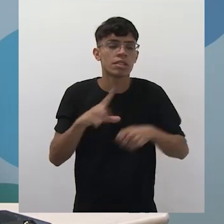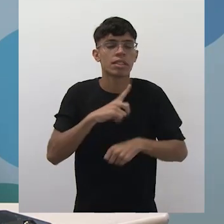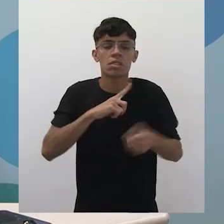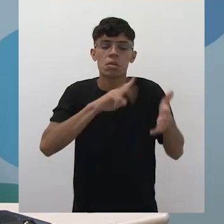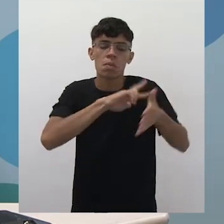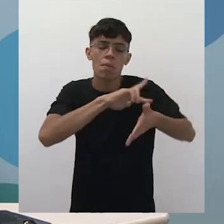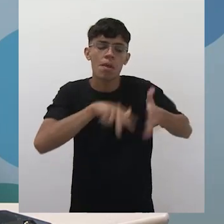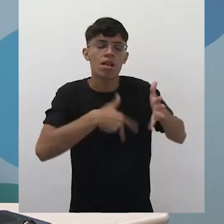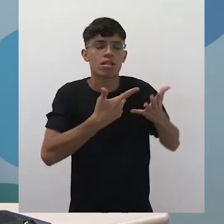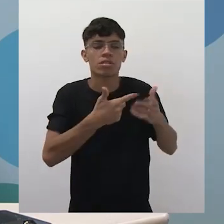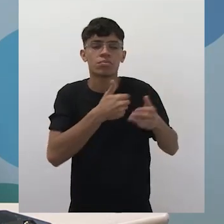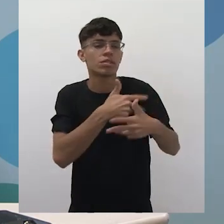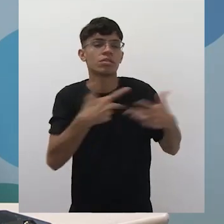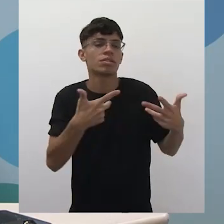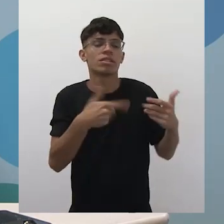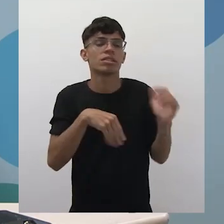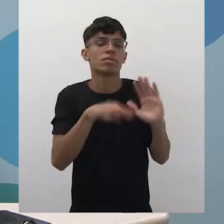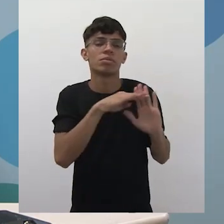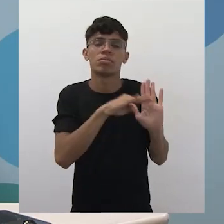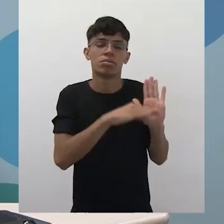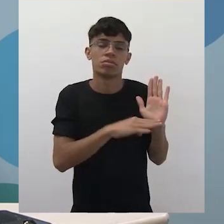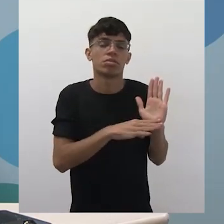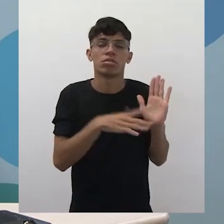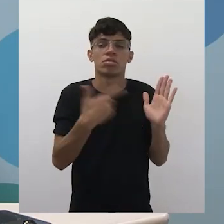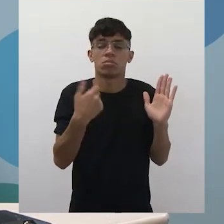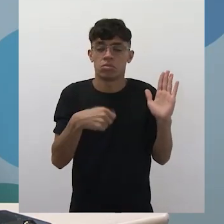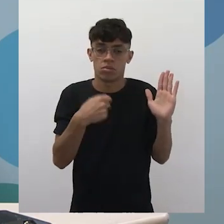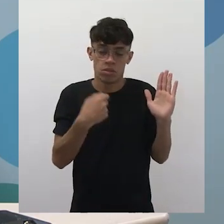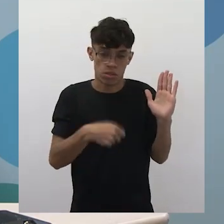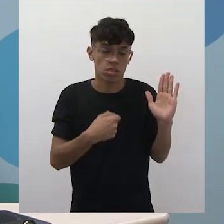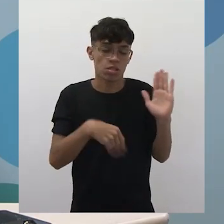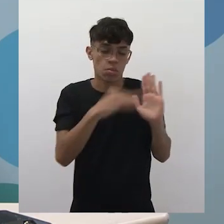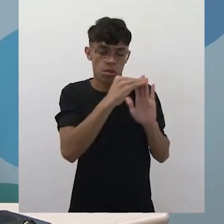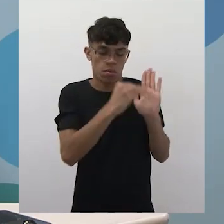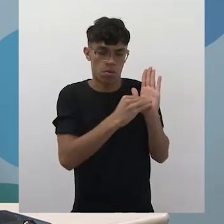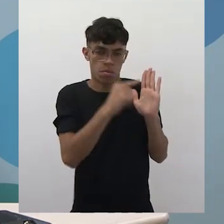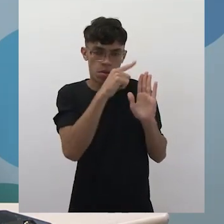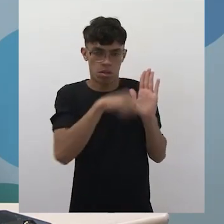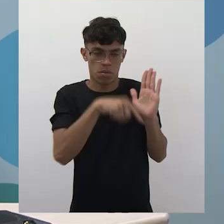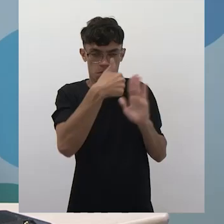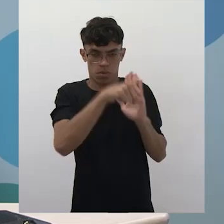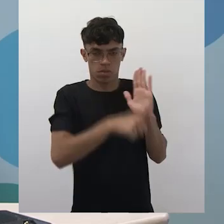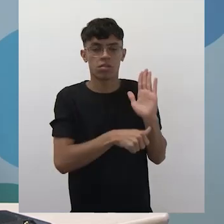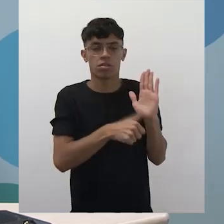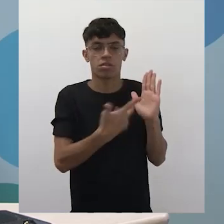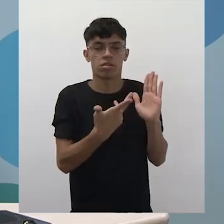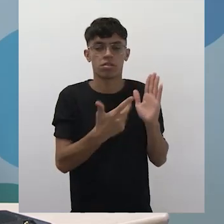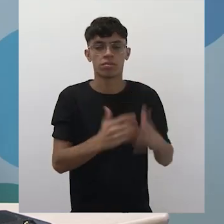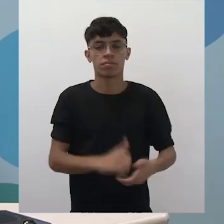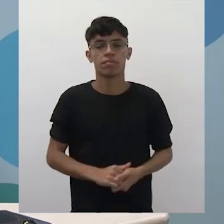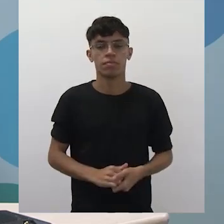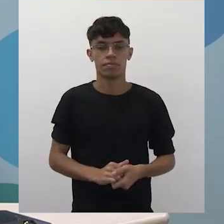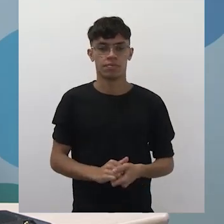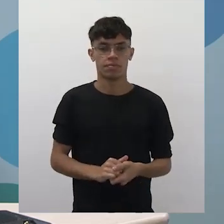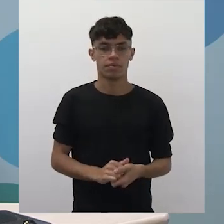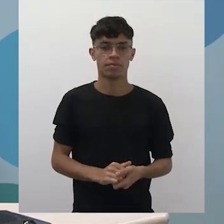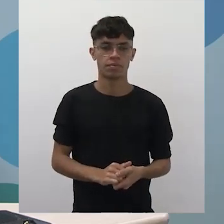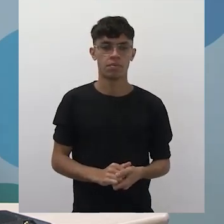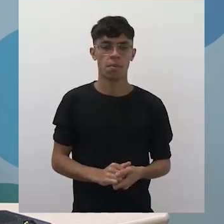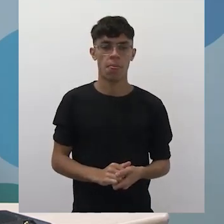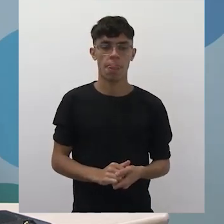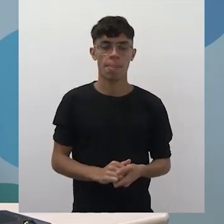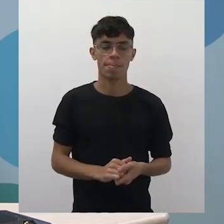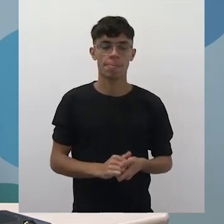seja, são várias variáveis que nós podemos colocar no processo avaliativo, não só a questão da avaliação